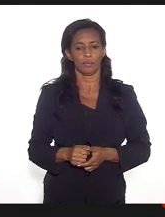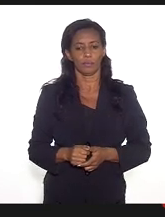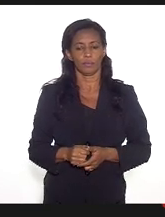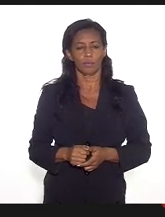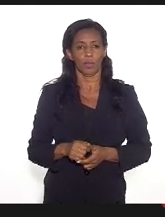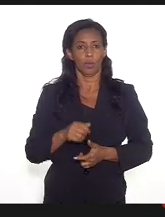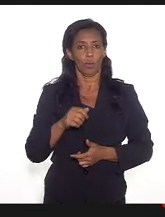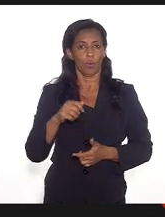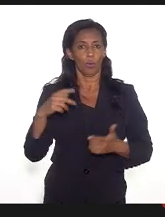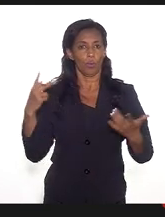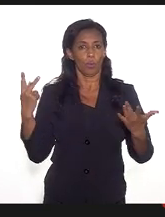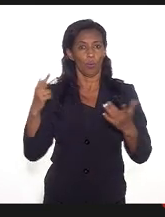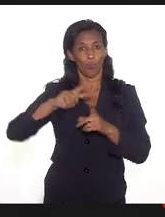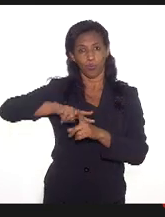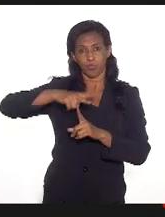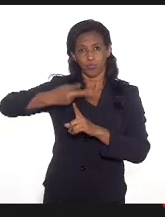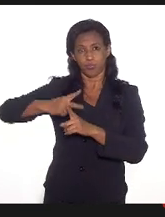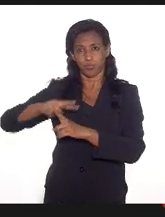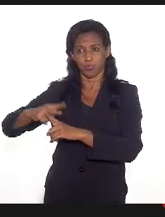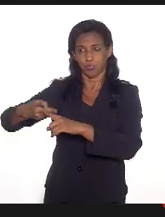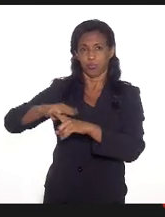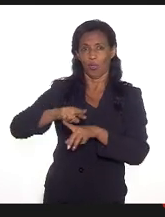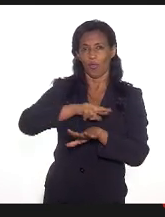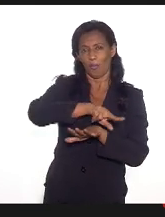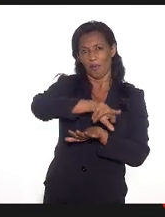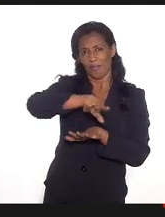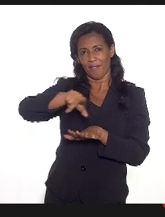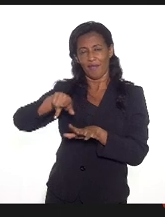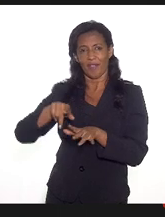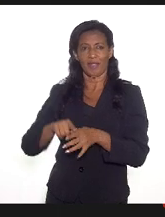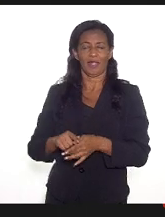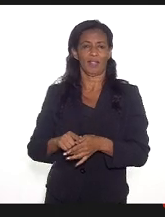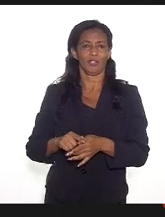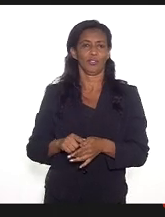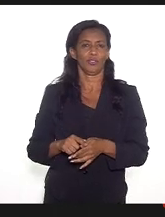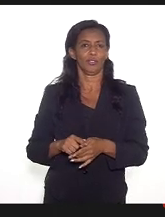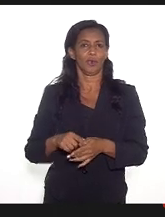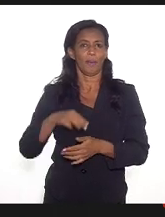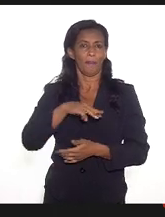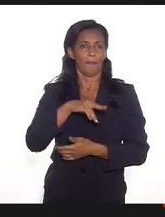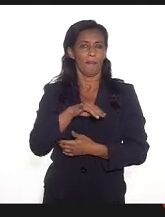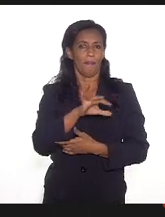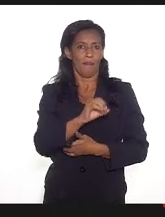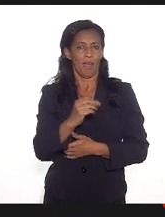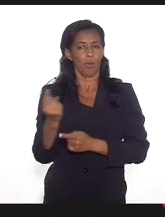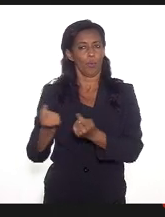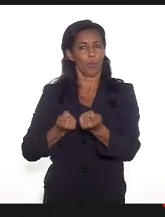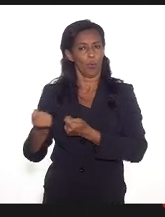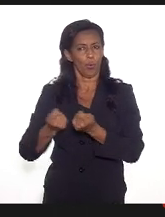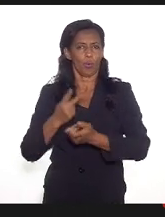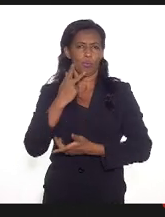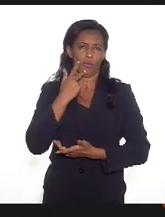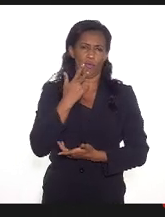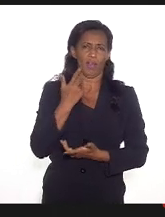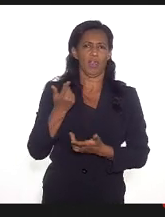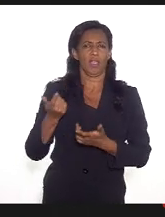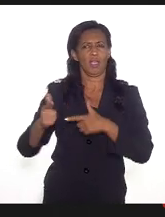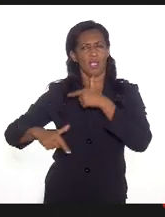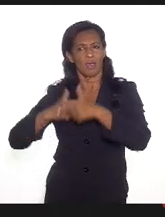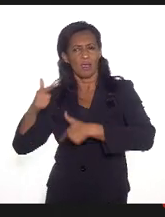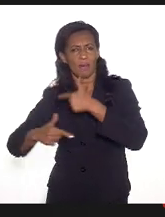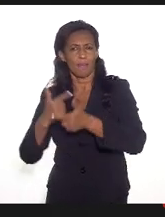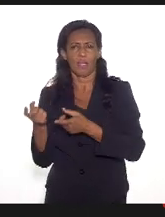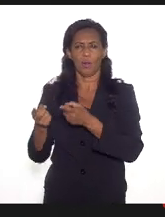o efeito multiplicador sobre as variáveis, os agregados macroeconômicos que eu comentei, emprego, renda, produto,